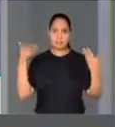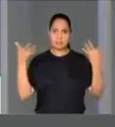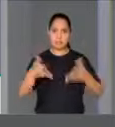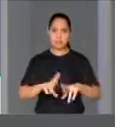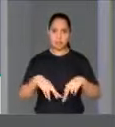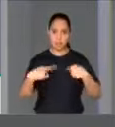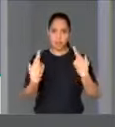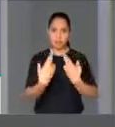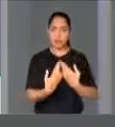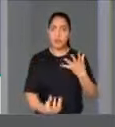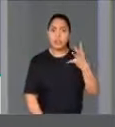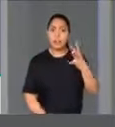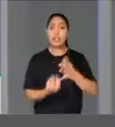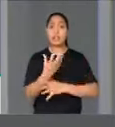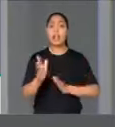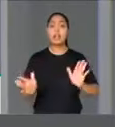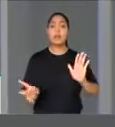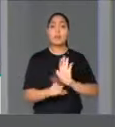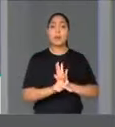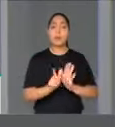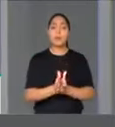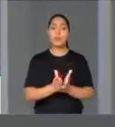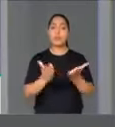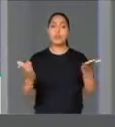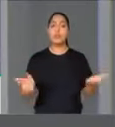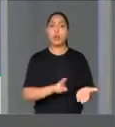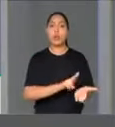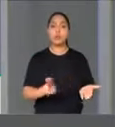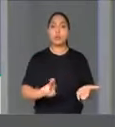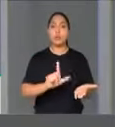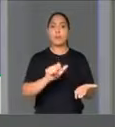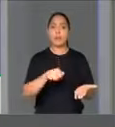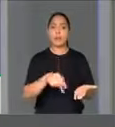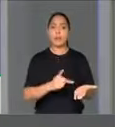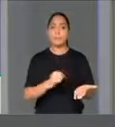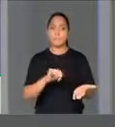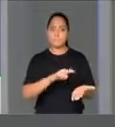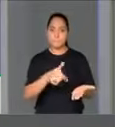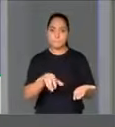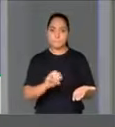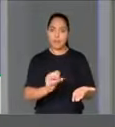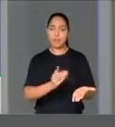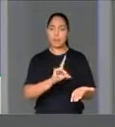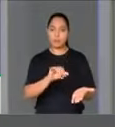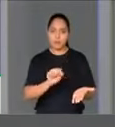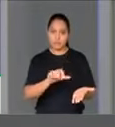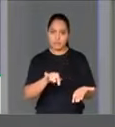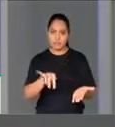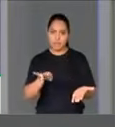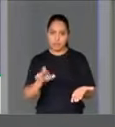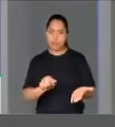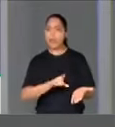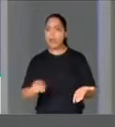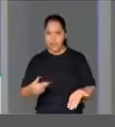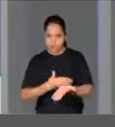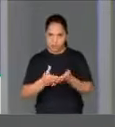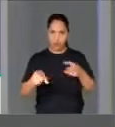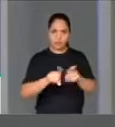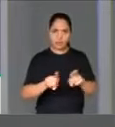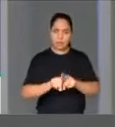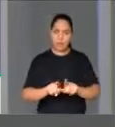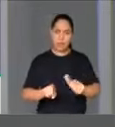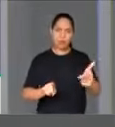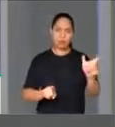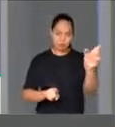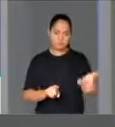reunião, surge o jornal Lampião da Esquina, também sob a inspiração do João Antônio Mascarenhas e de demais ativistas. Em 78